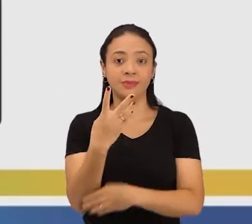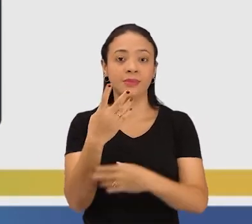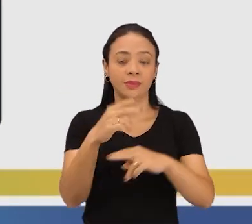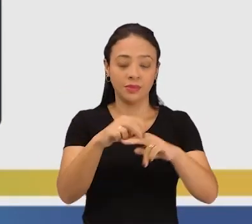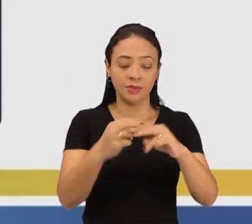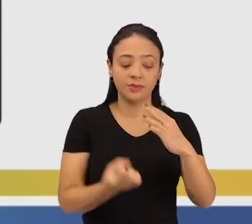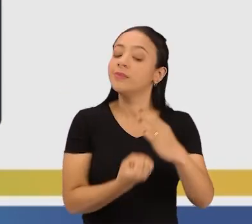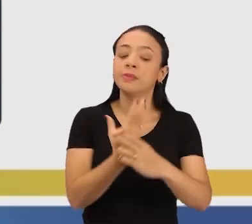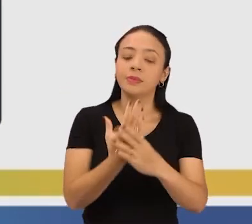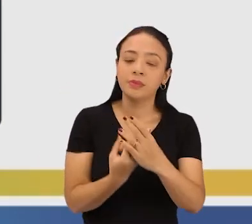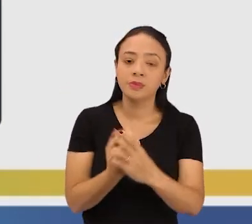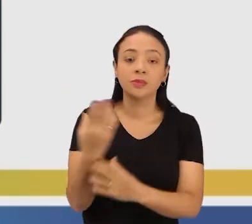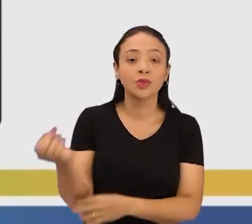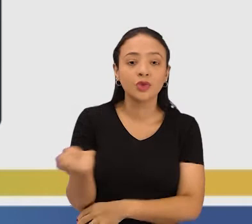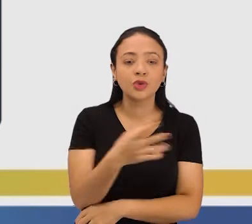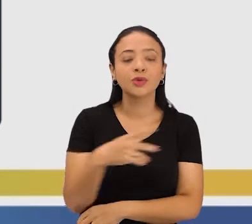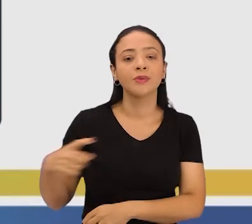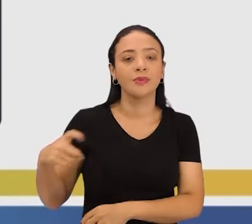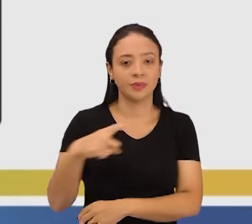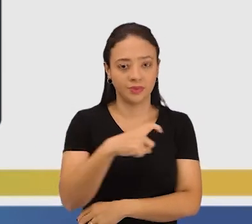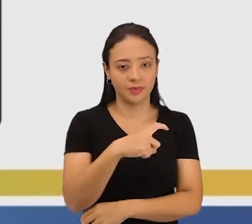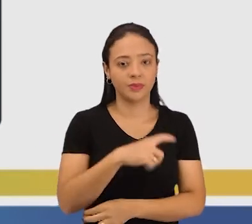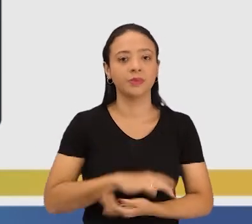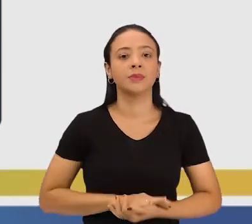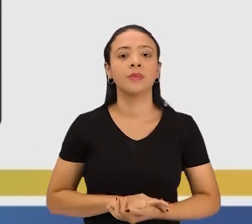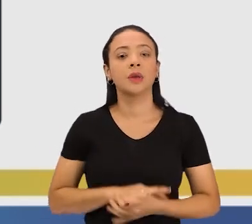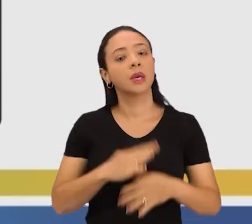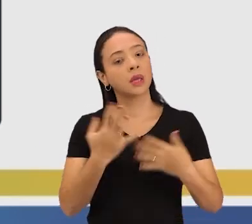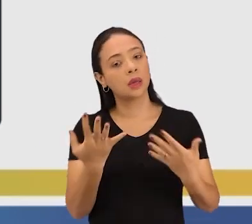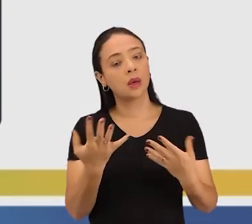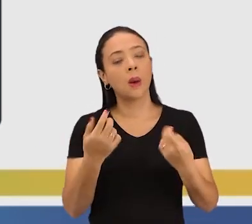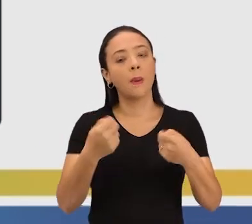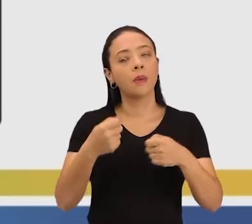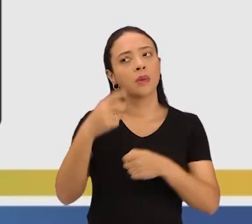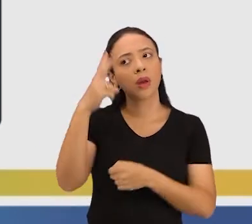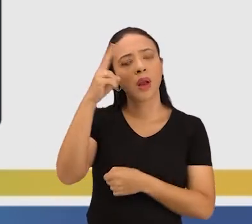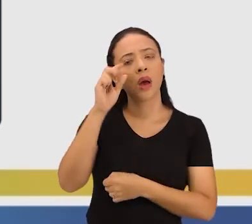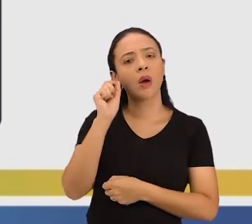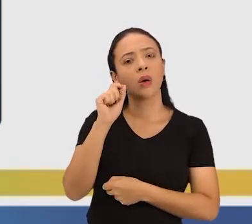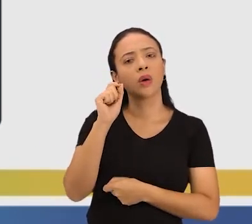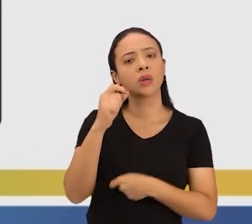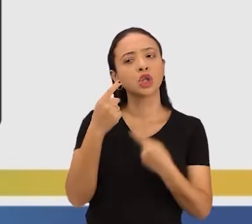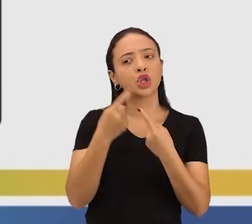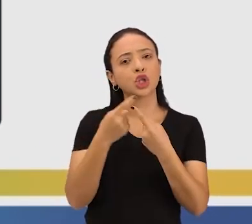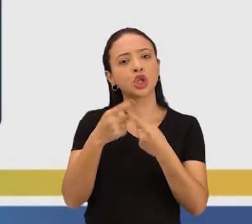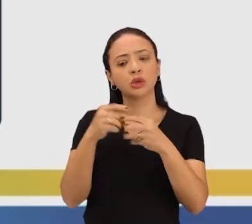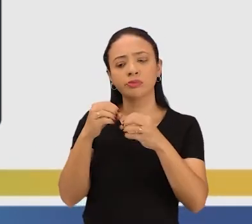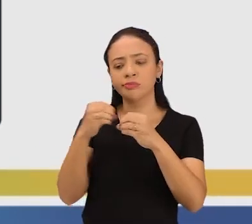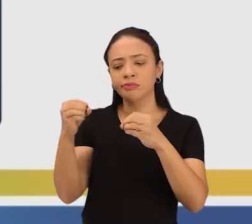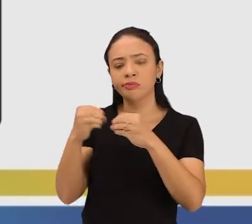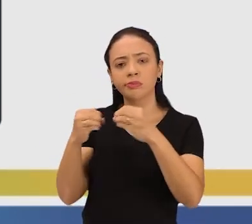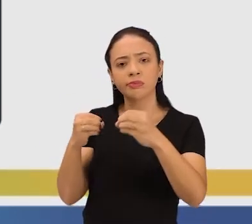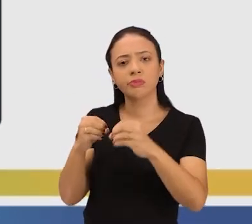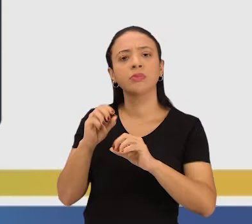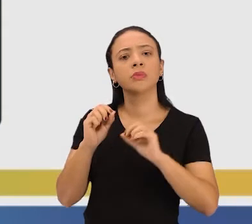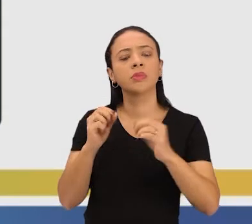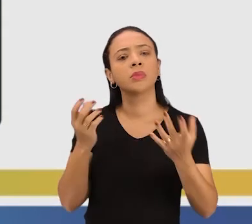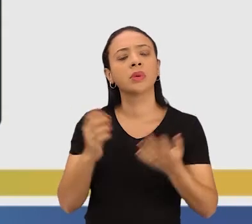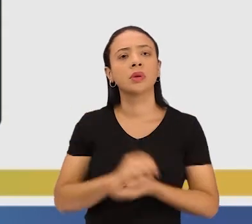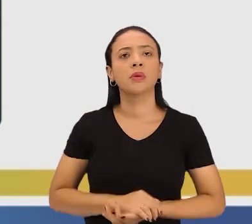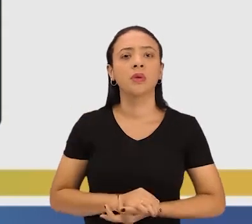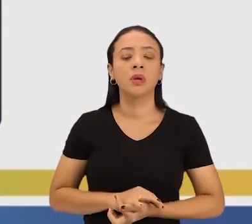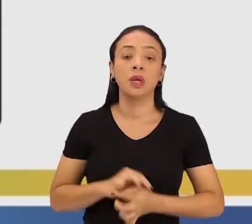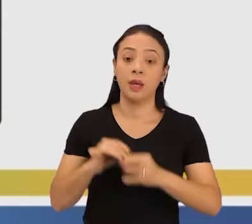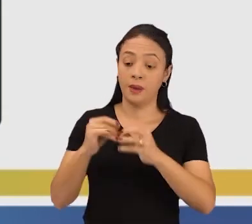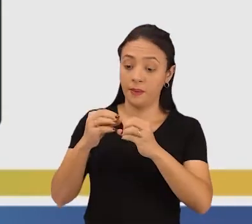ter a formação de novas bactérias. E aí o que a gente tem que resgatar desse tipo de reprodução? Que a reprodução